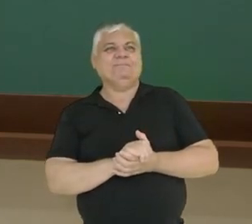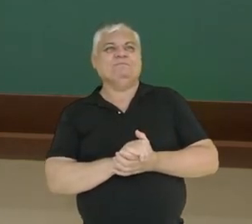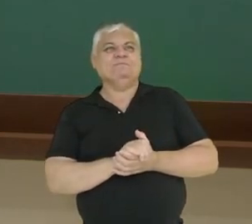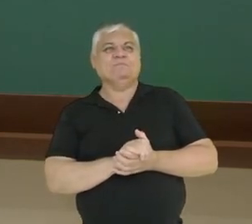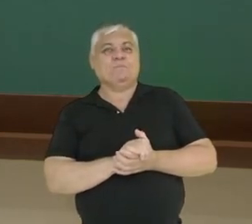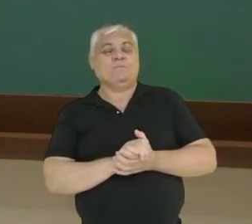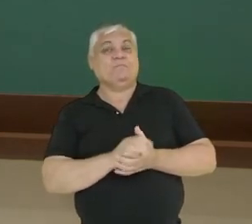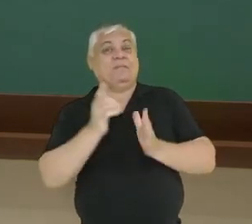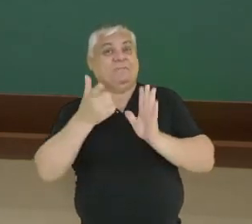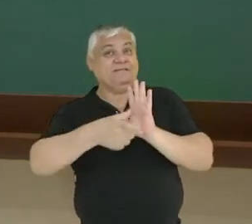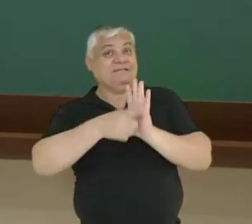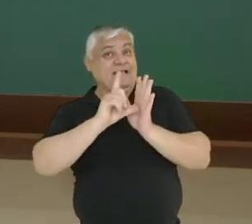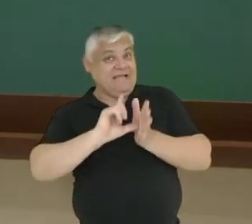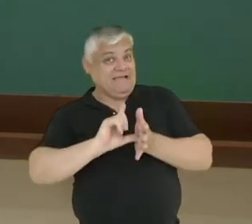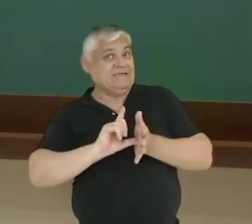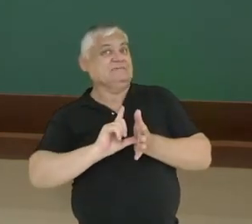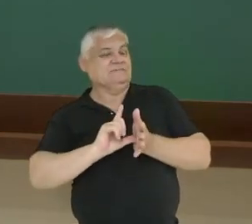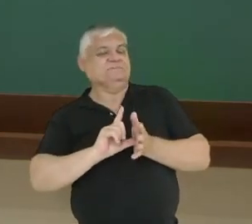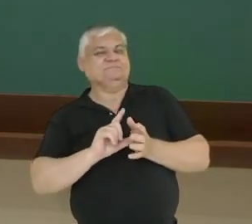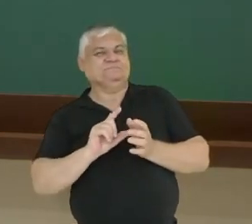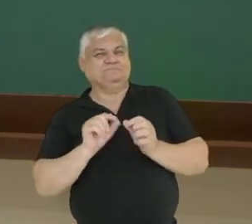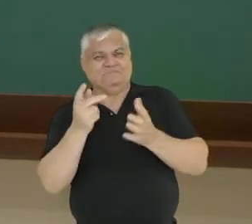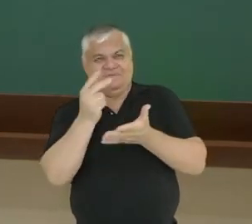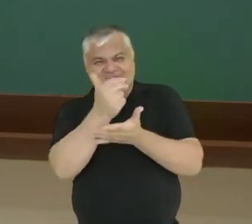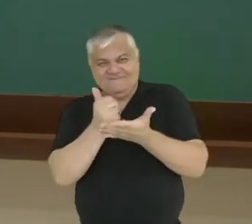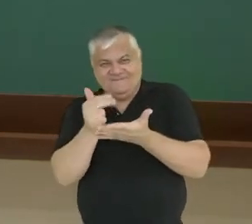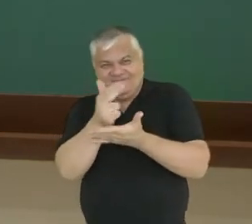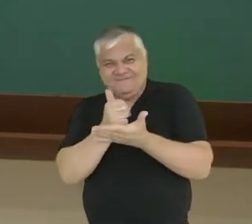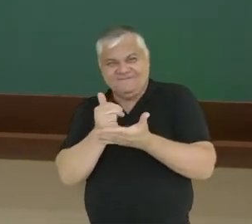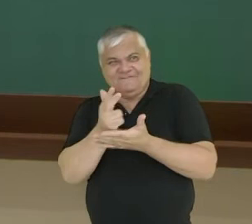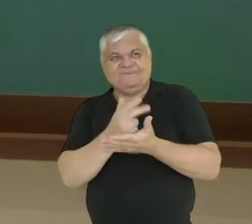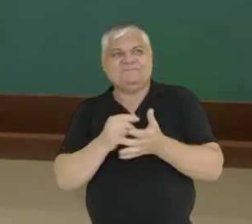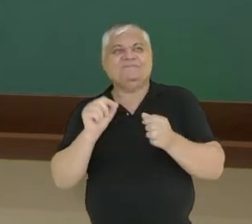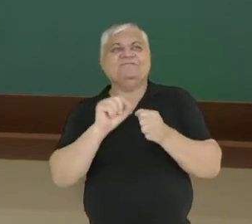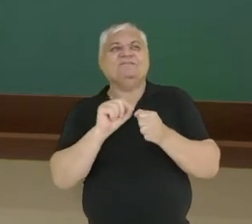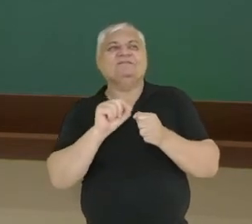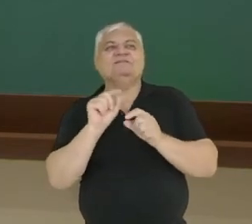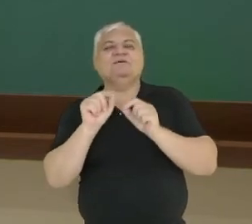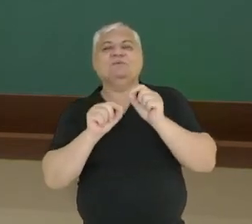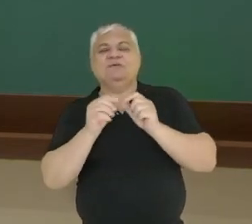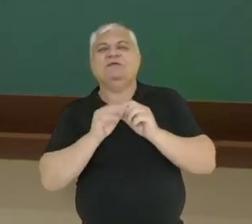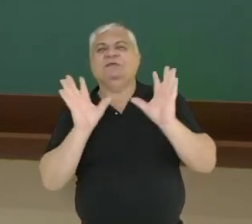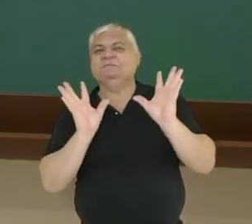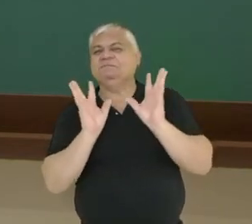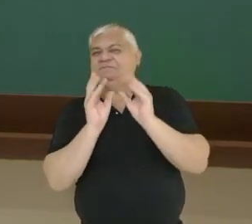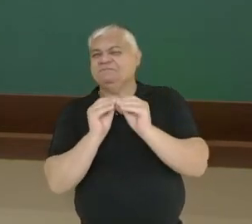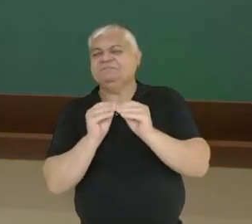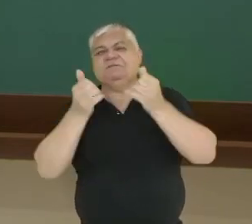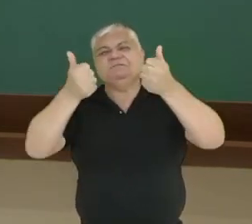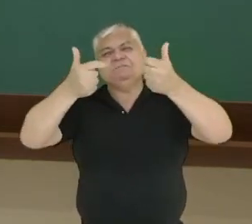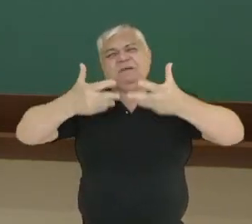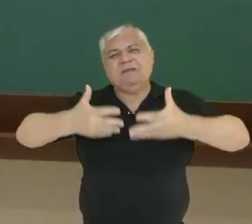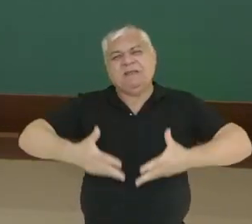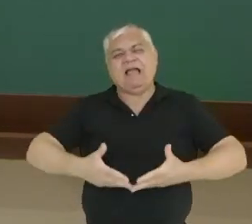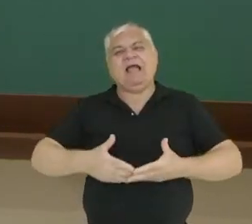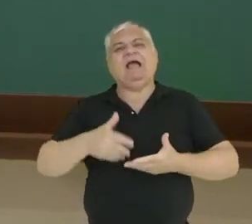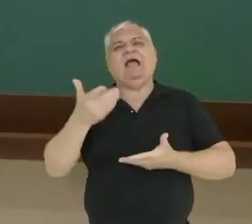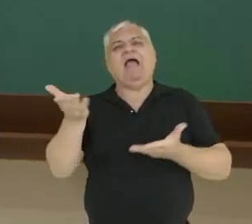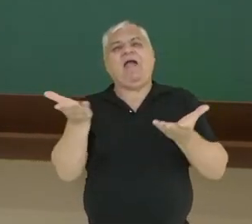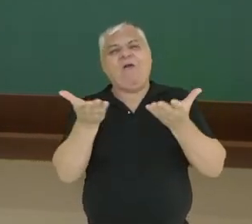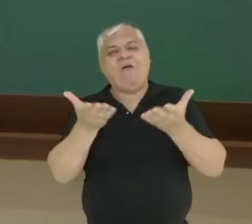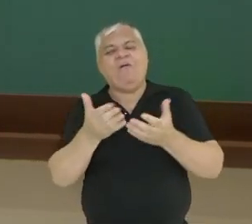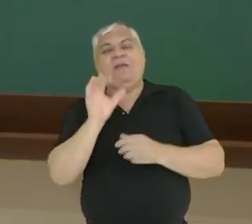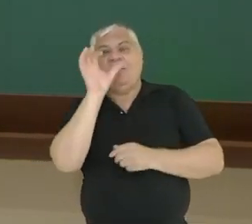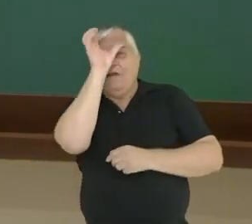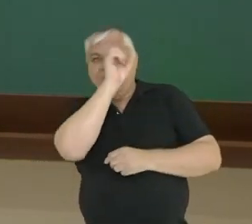veja, antes da gente construir esse outro polígono, vamos só fazer aqui um resumo do que nós acabamos de fazer